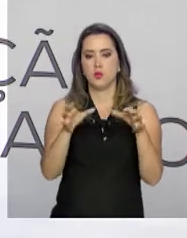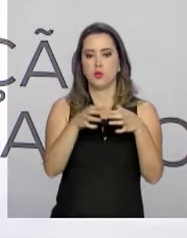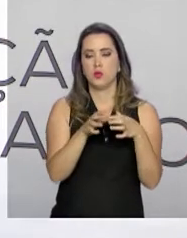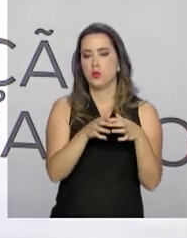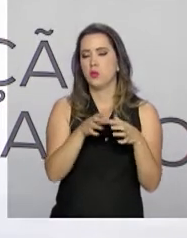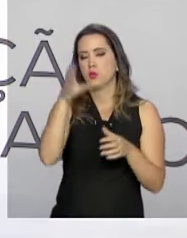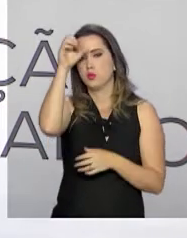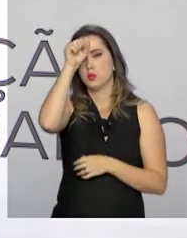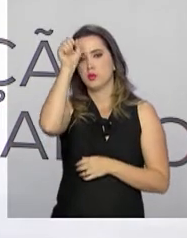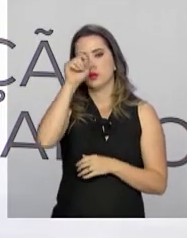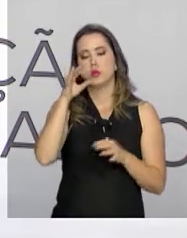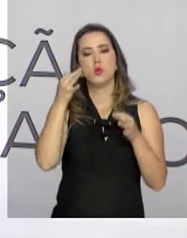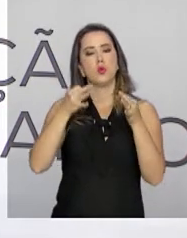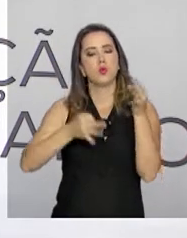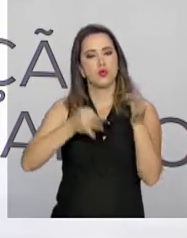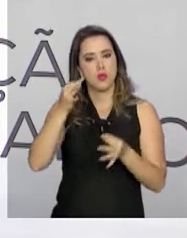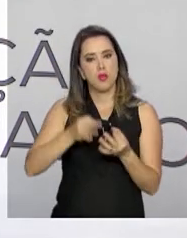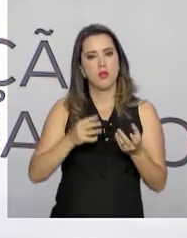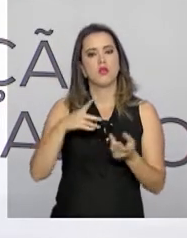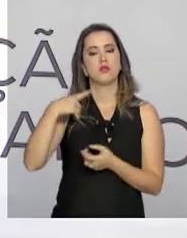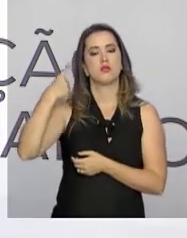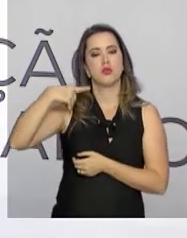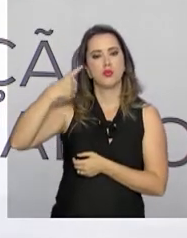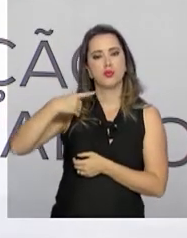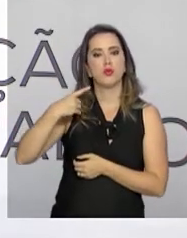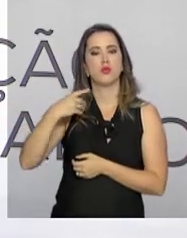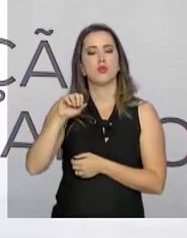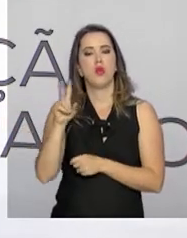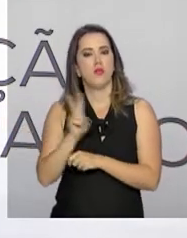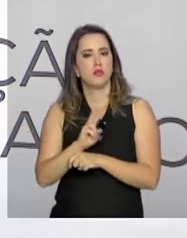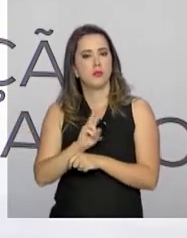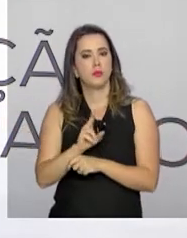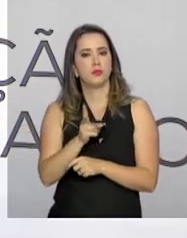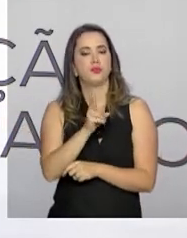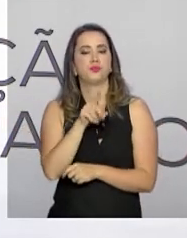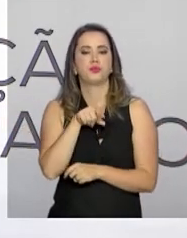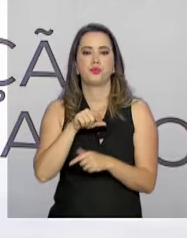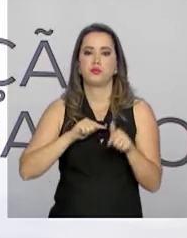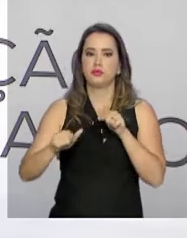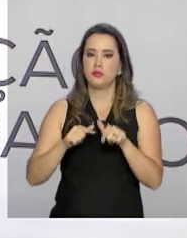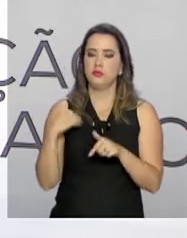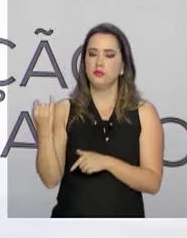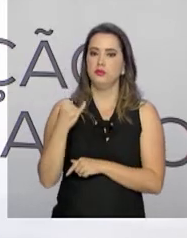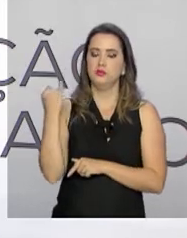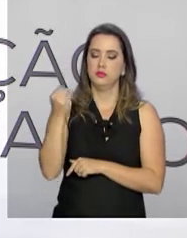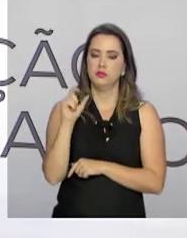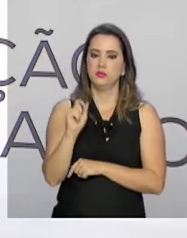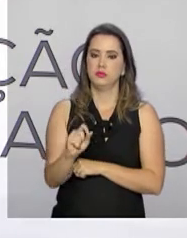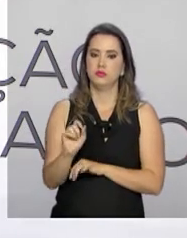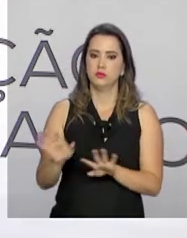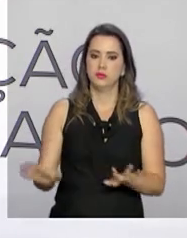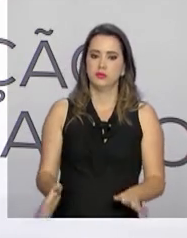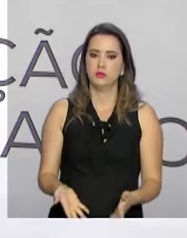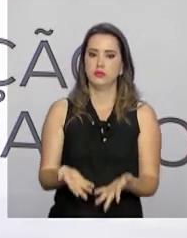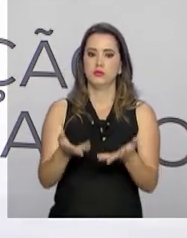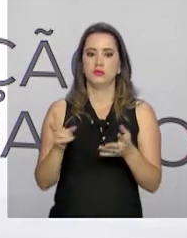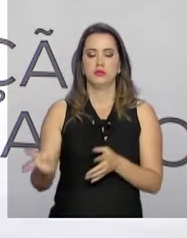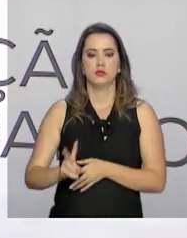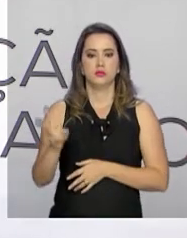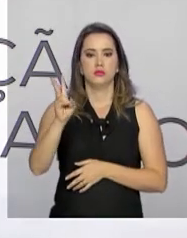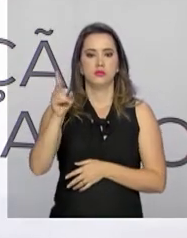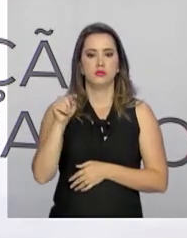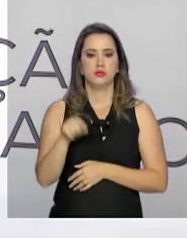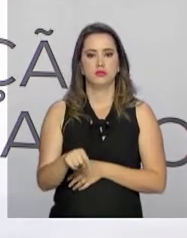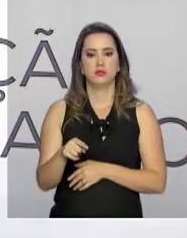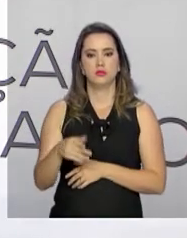conscientiza juízes procuradores auditores fiscais do trabalho sobre a importância de valorizar de